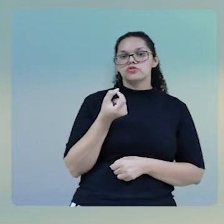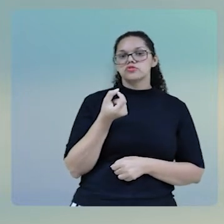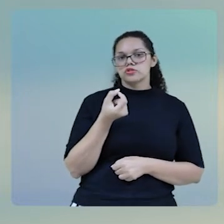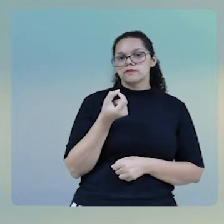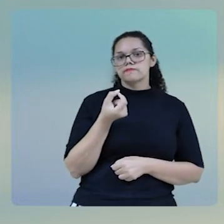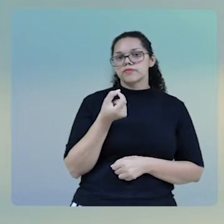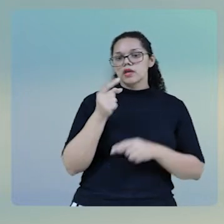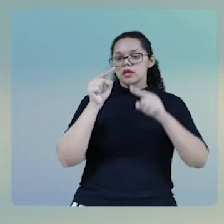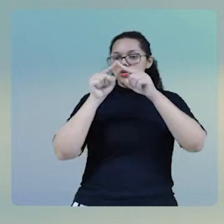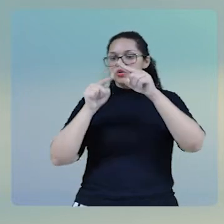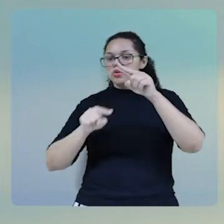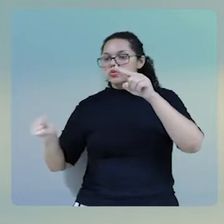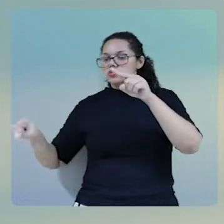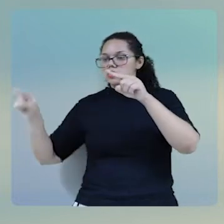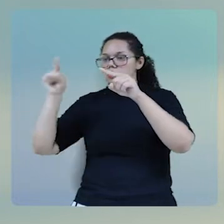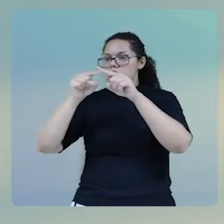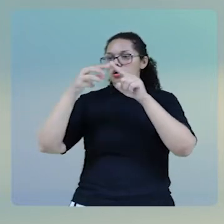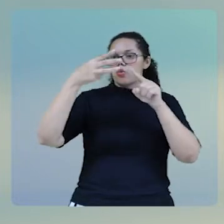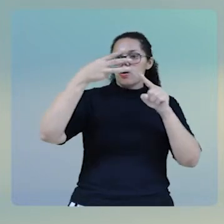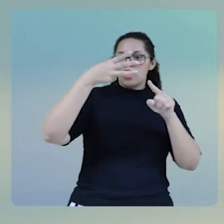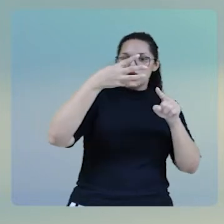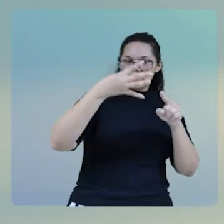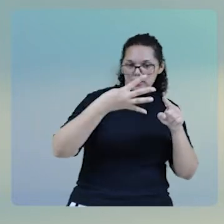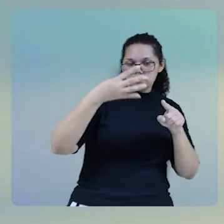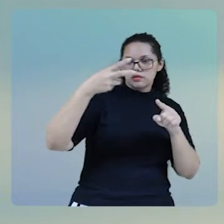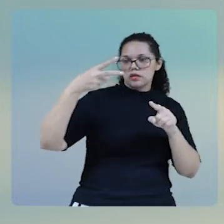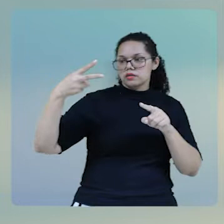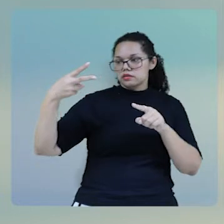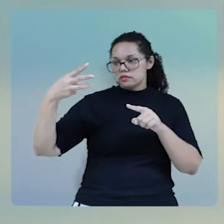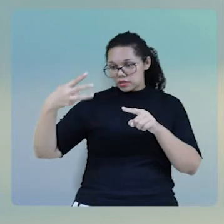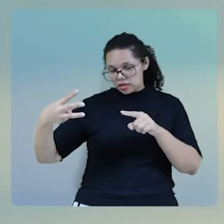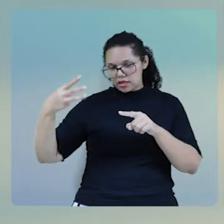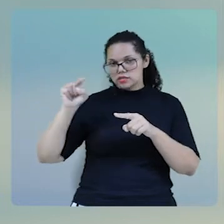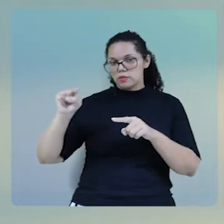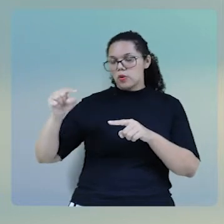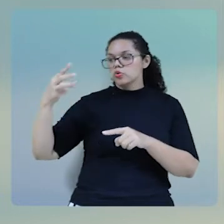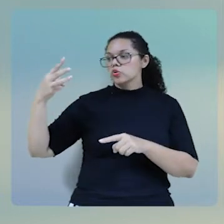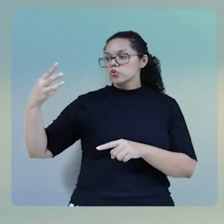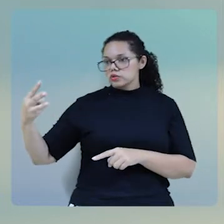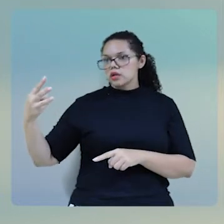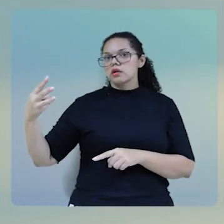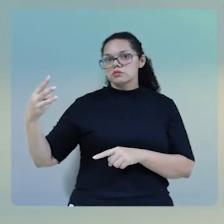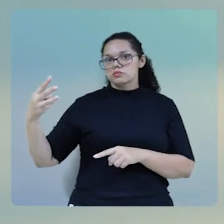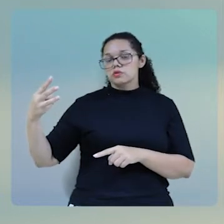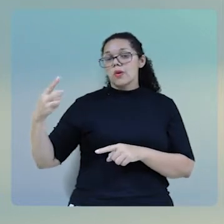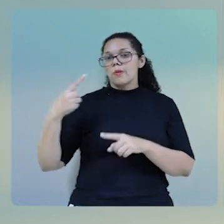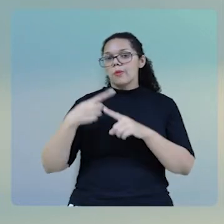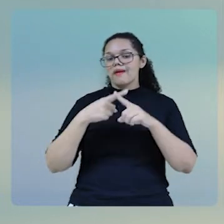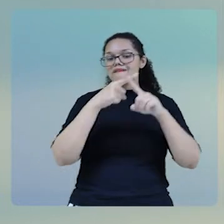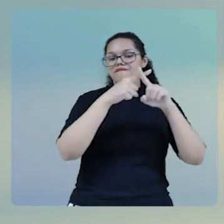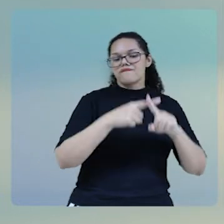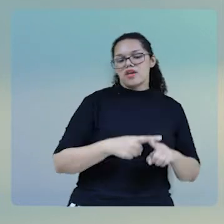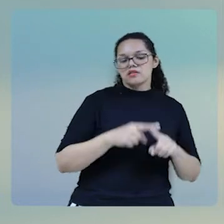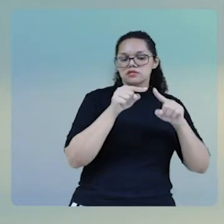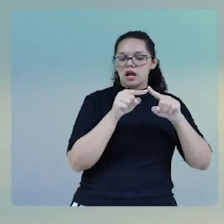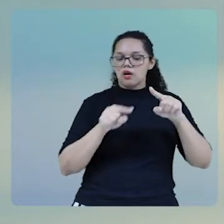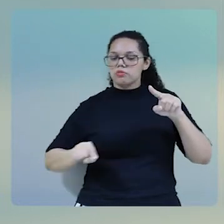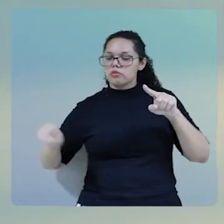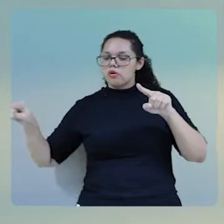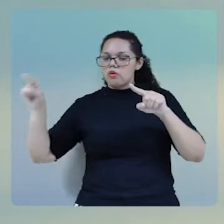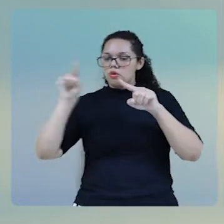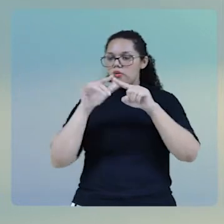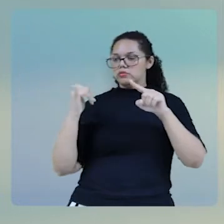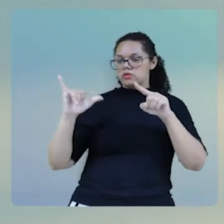todinha no circuito vai dar 43,3 vezes a corrente elétrica do teu circuito. Então, ao fazer